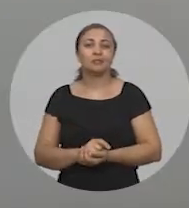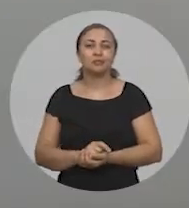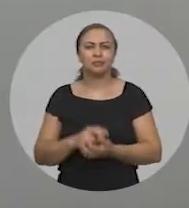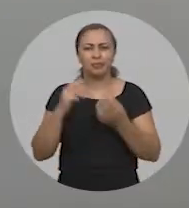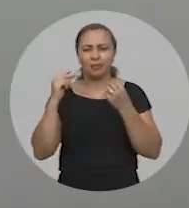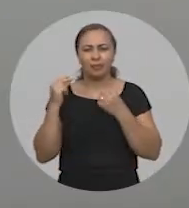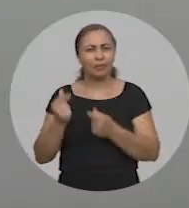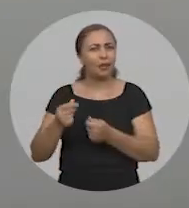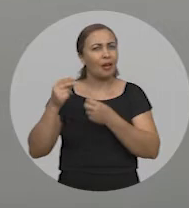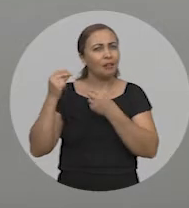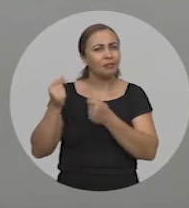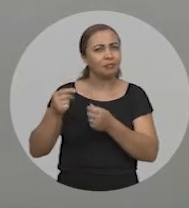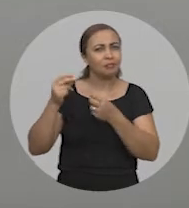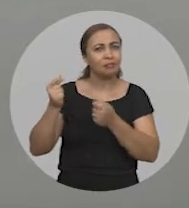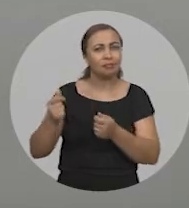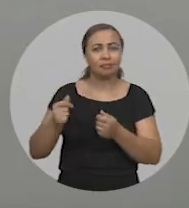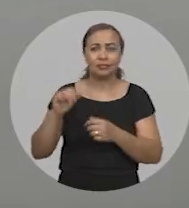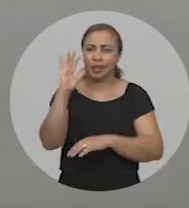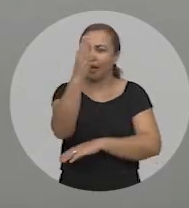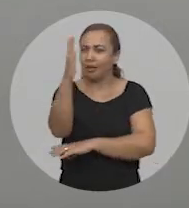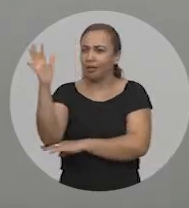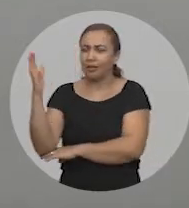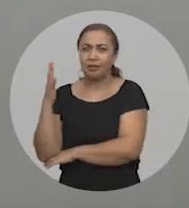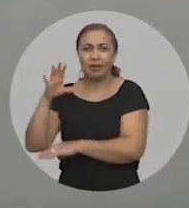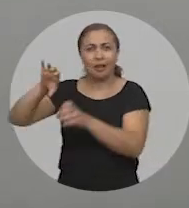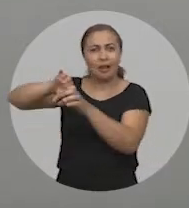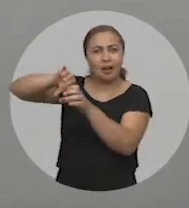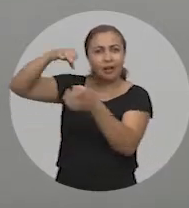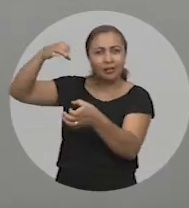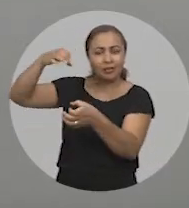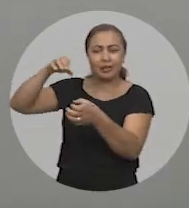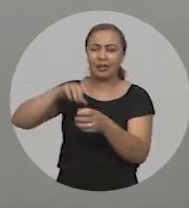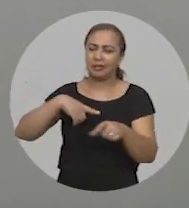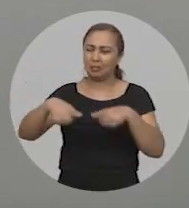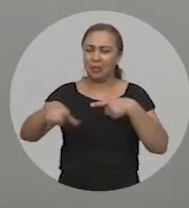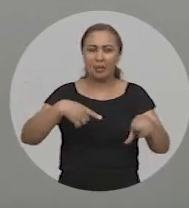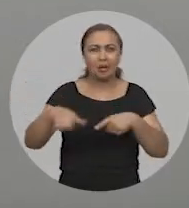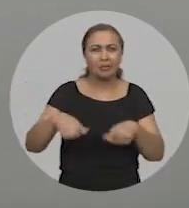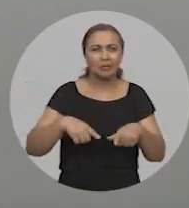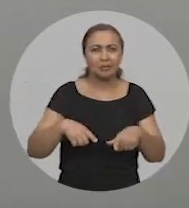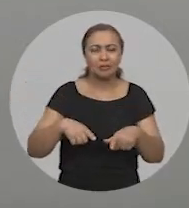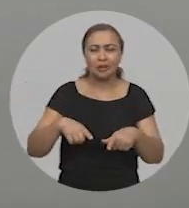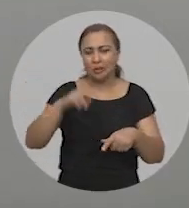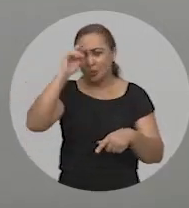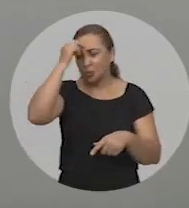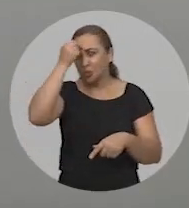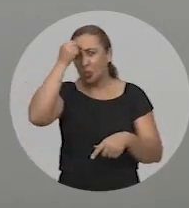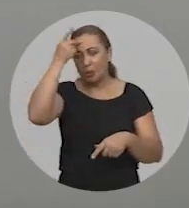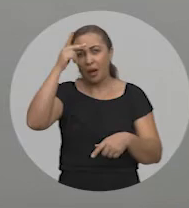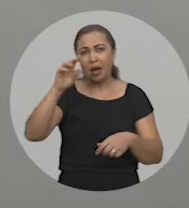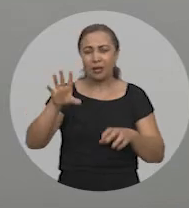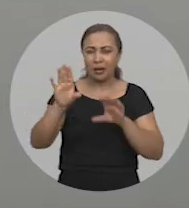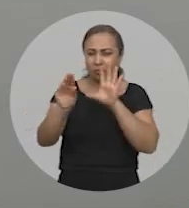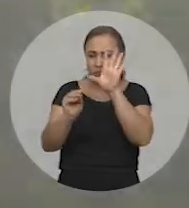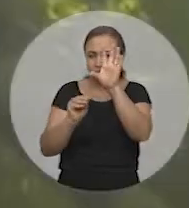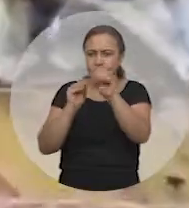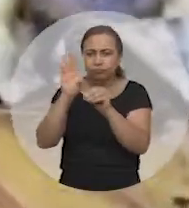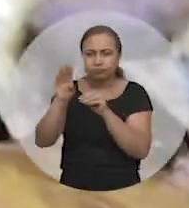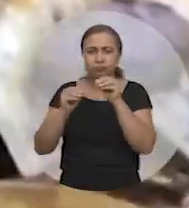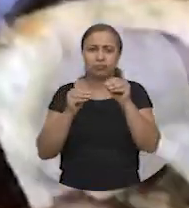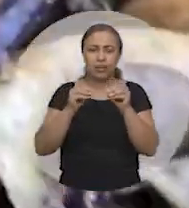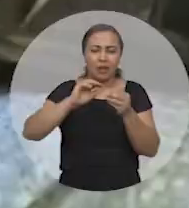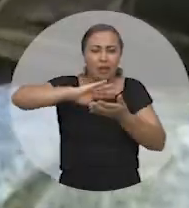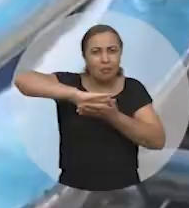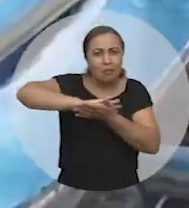tempo a a lavoura cacaueira cidade com a produção das amigas Então as amigas mas